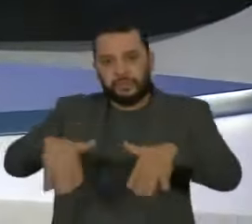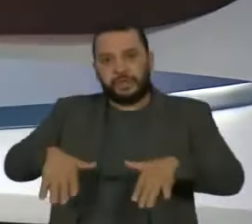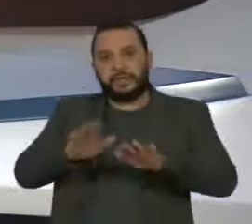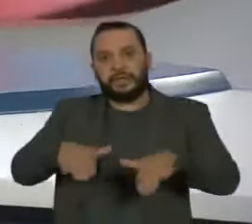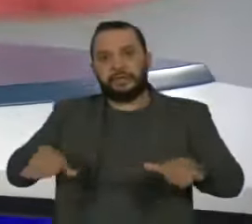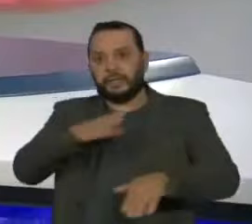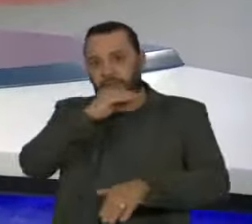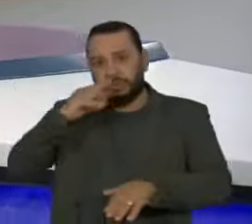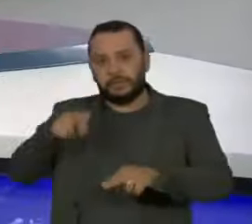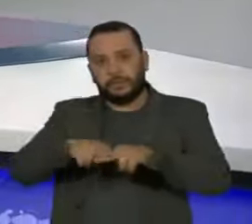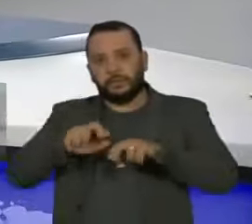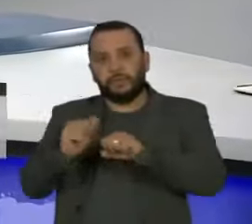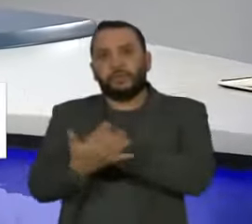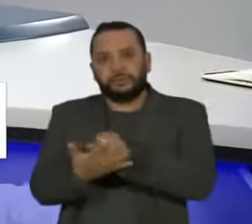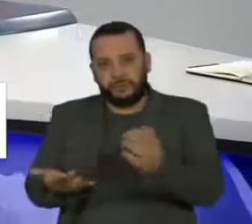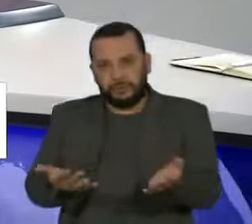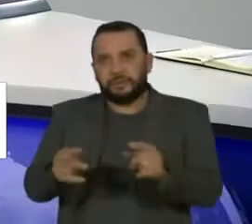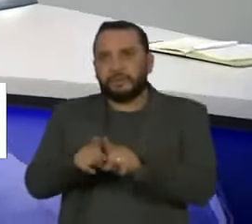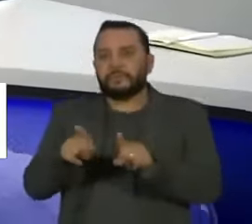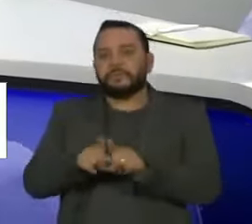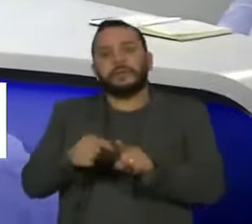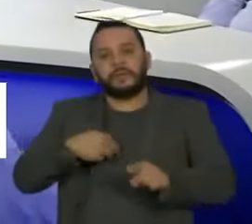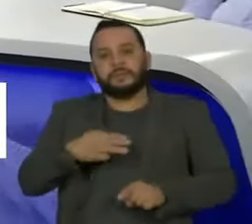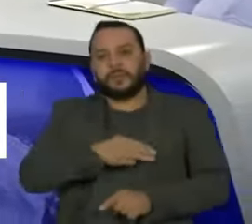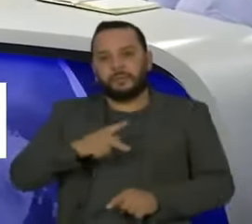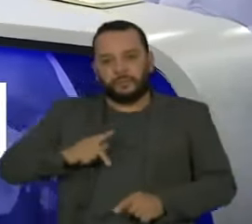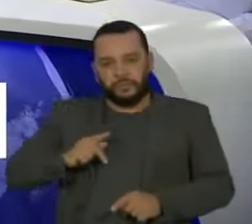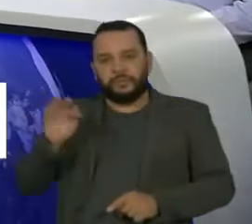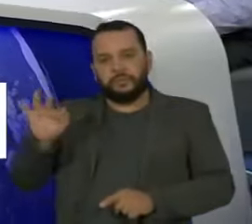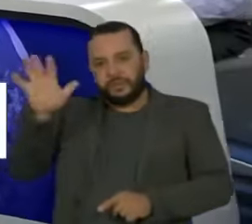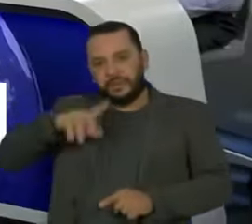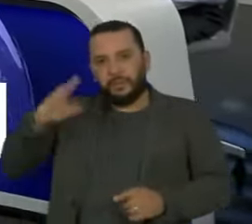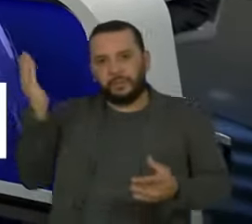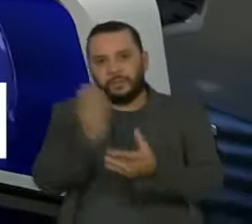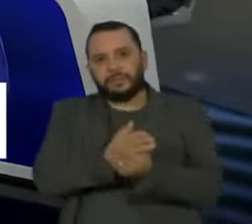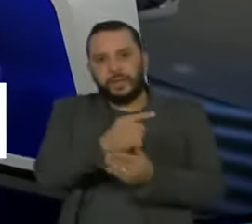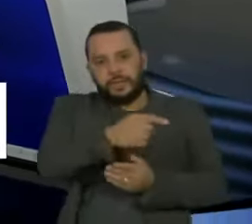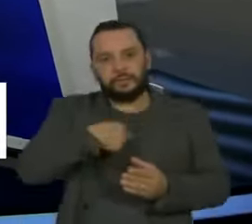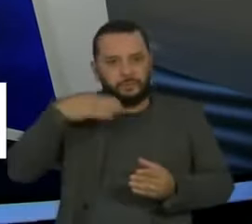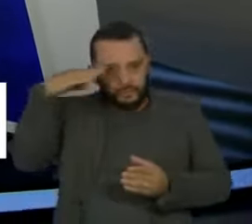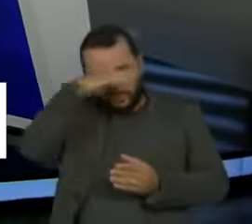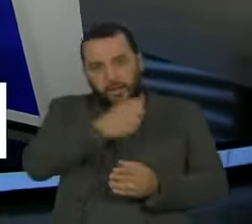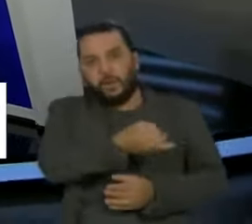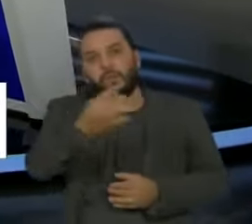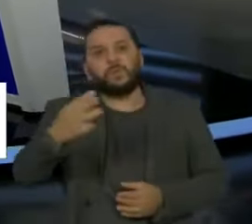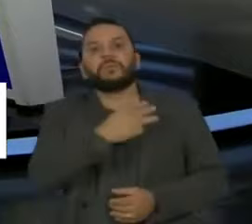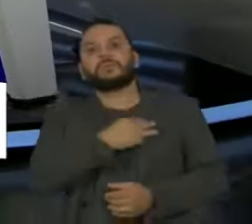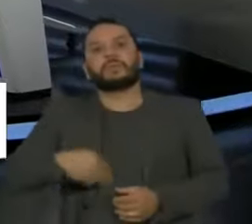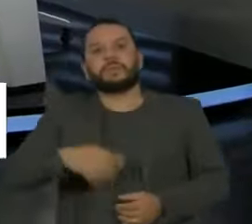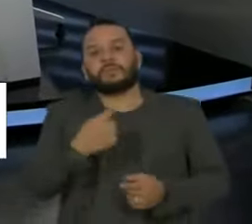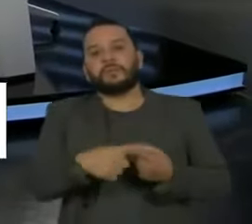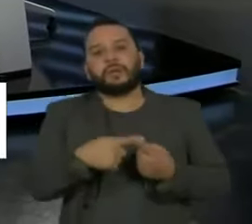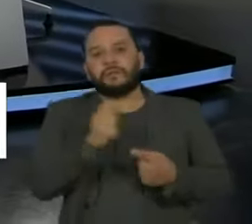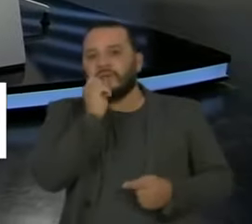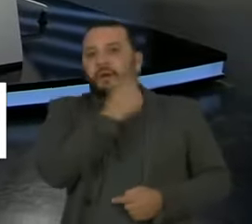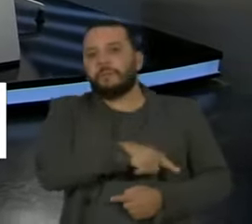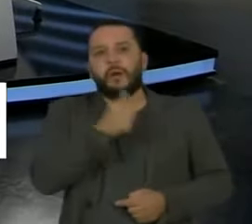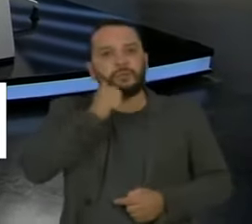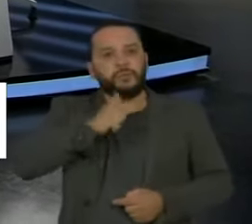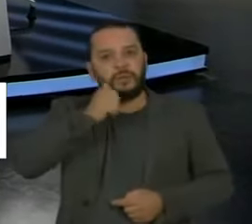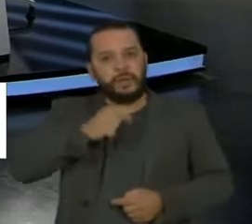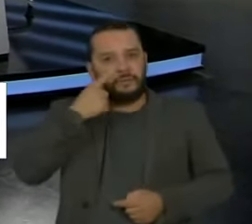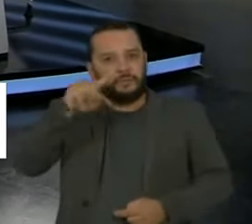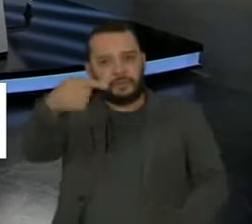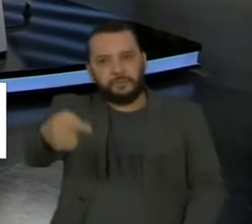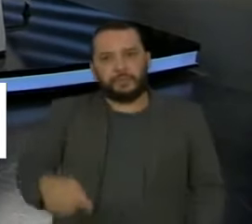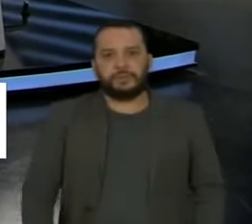também, Ministério Público Federal move ação contra Jair Bolsonaro e alguns ministros por ofensas às mulheres. Nós voltamos já já.